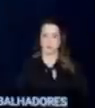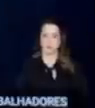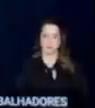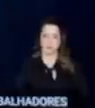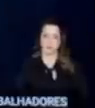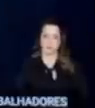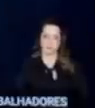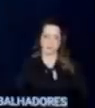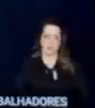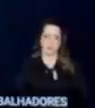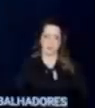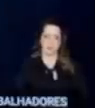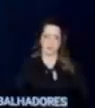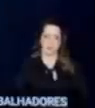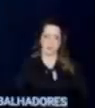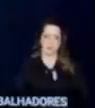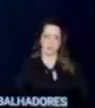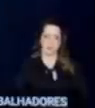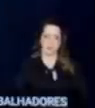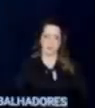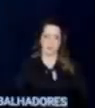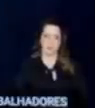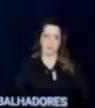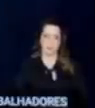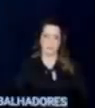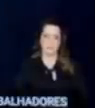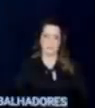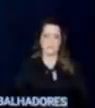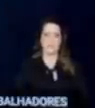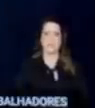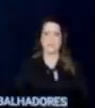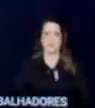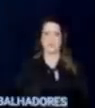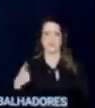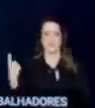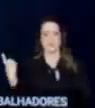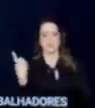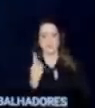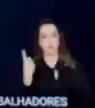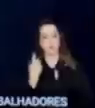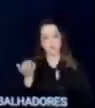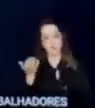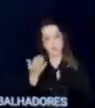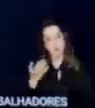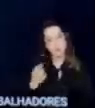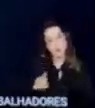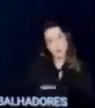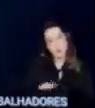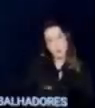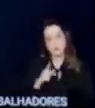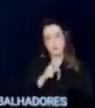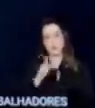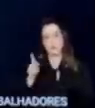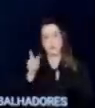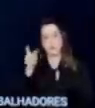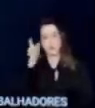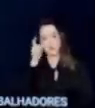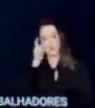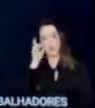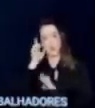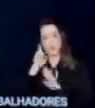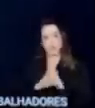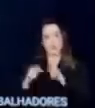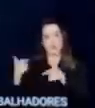Primeiro, eu tenho a felicidade de compartilhar com o presidente Biden essa parceria pelo direito dos